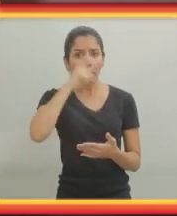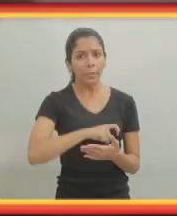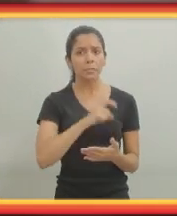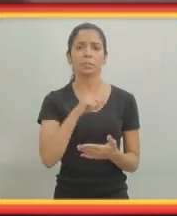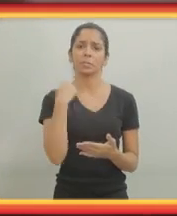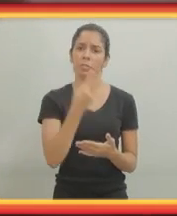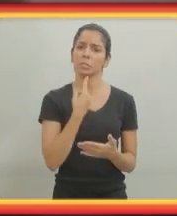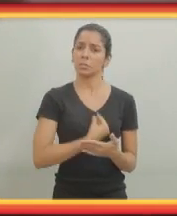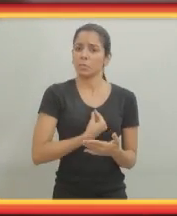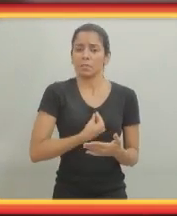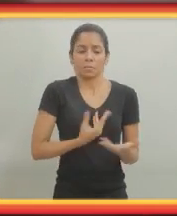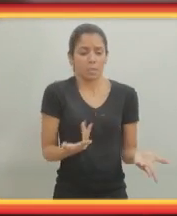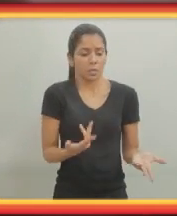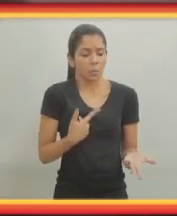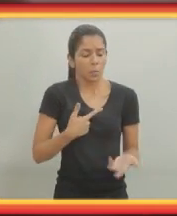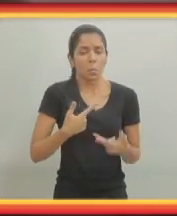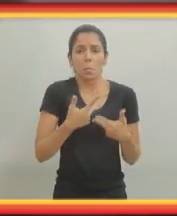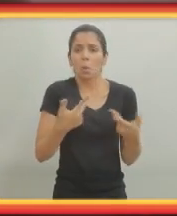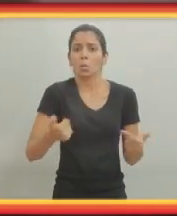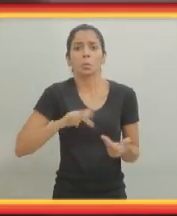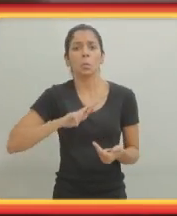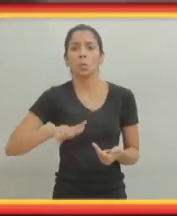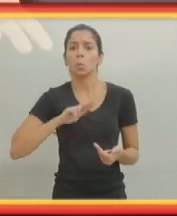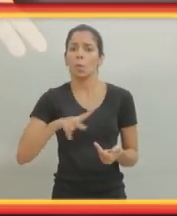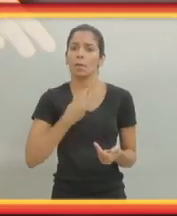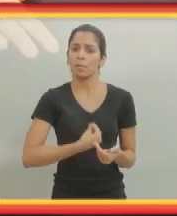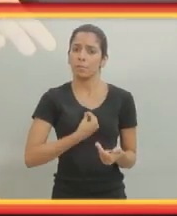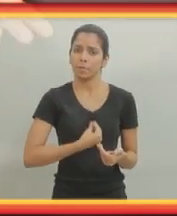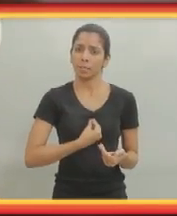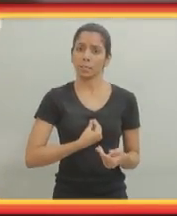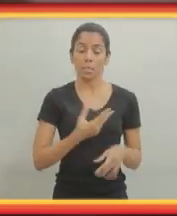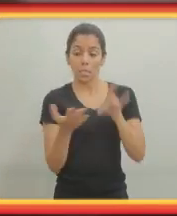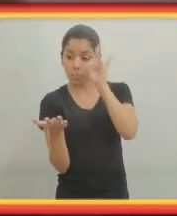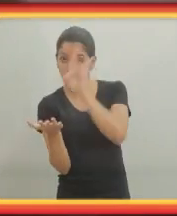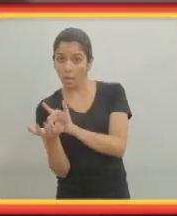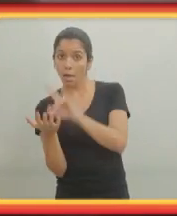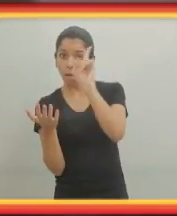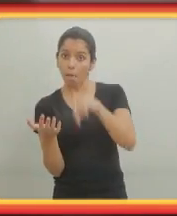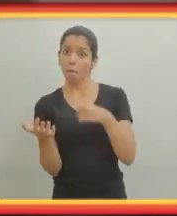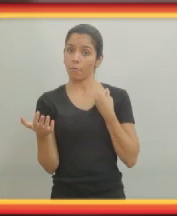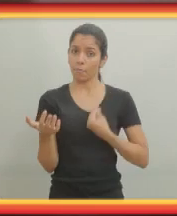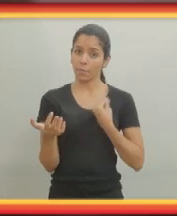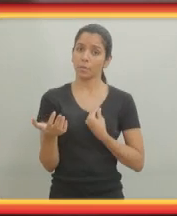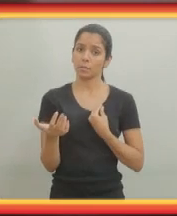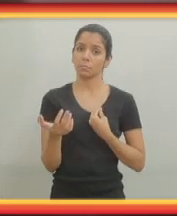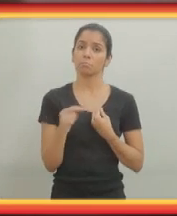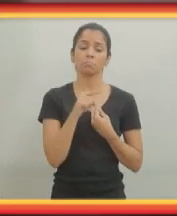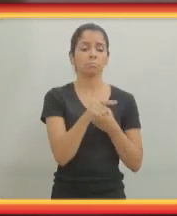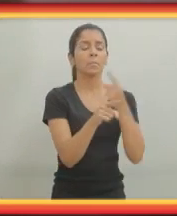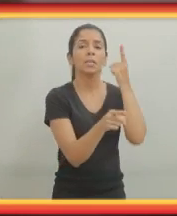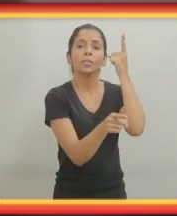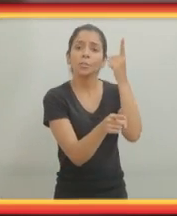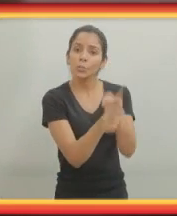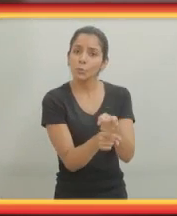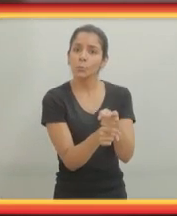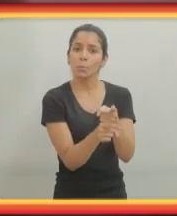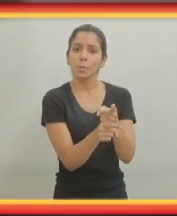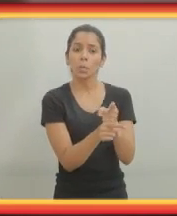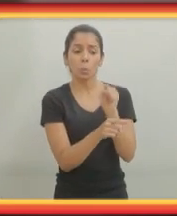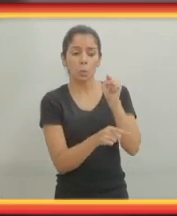então a gente estava vivendo uma não-vida. Se a realidade é a vida, então o que ele